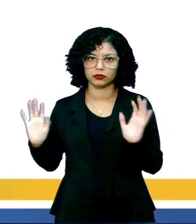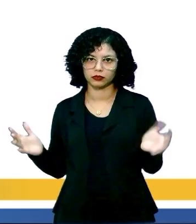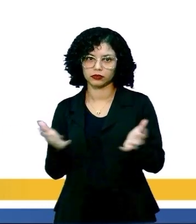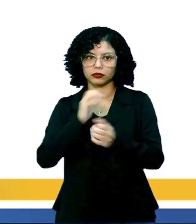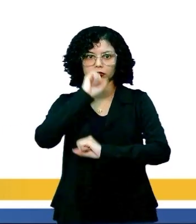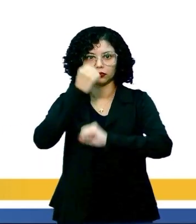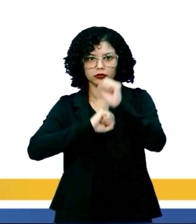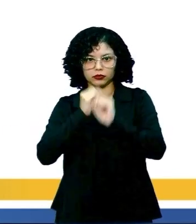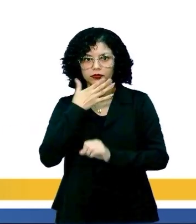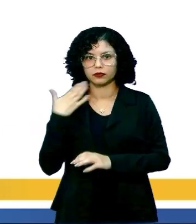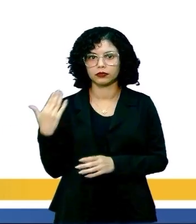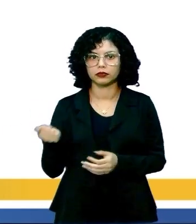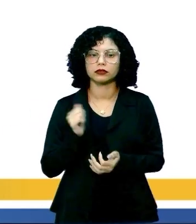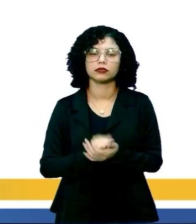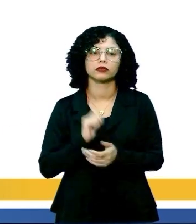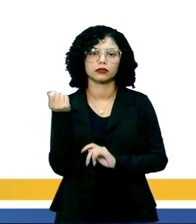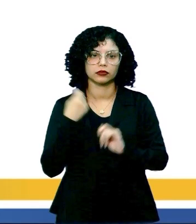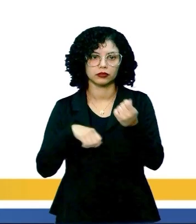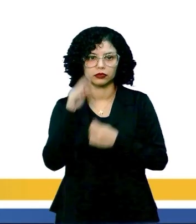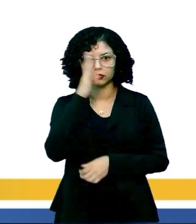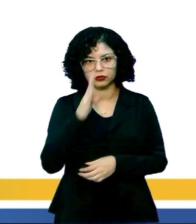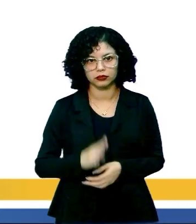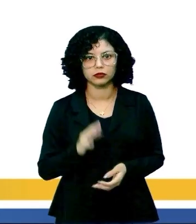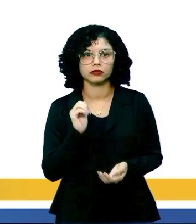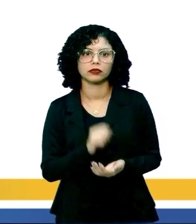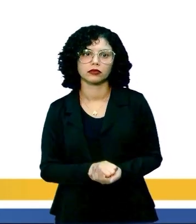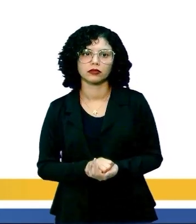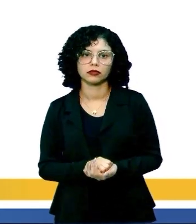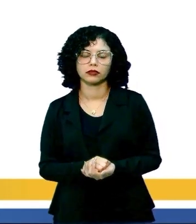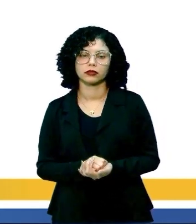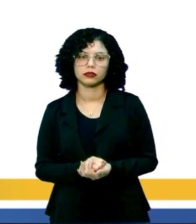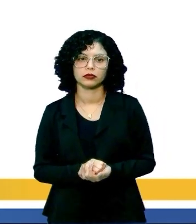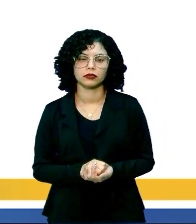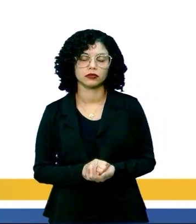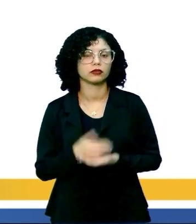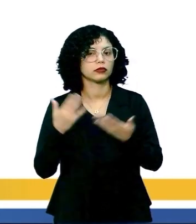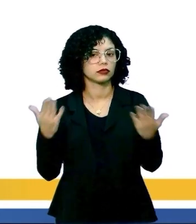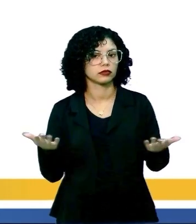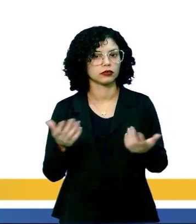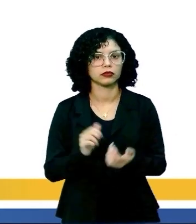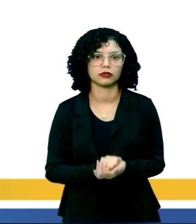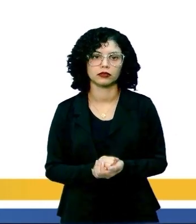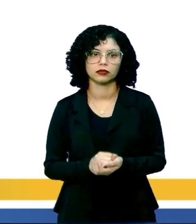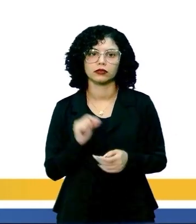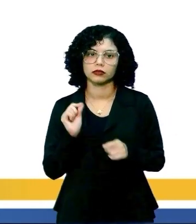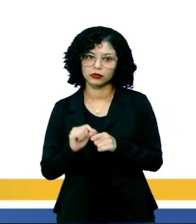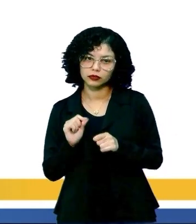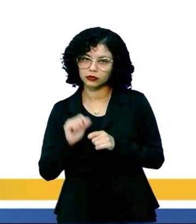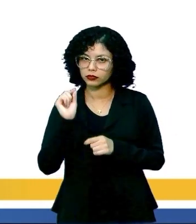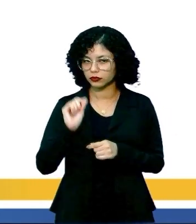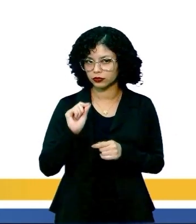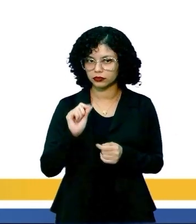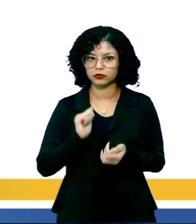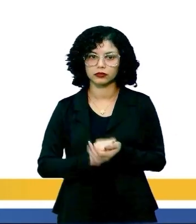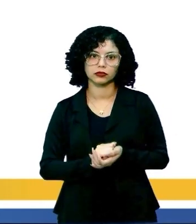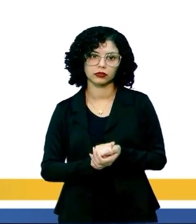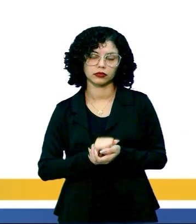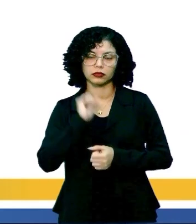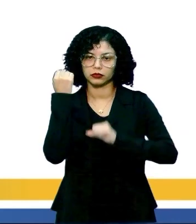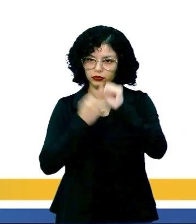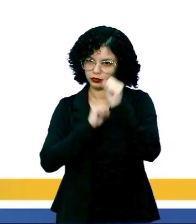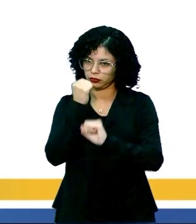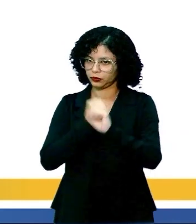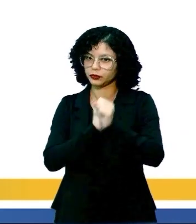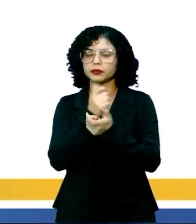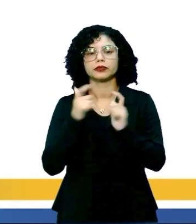industrialização e a melhoria dessa economia brasileira, ele resolveu, então, financiar muitos